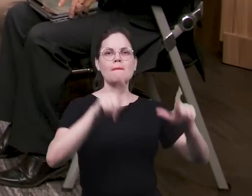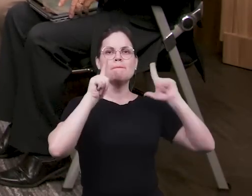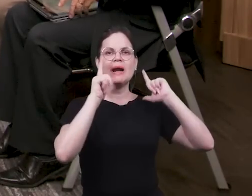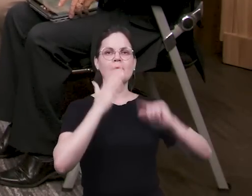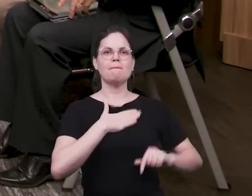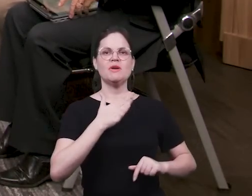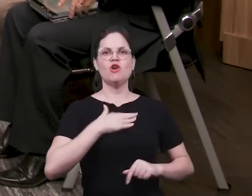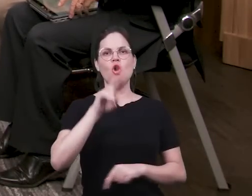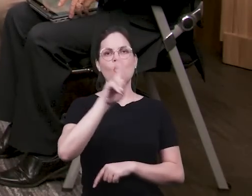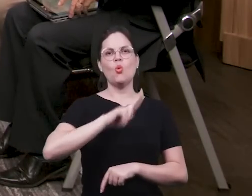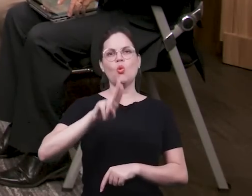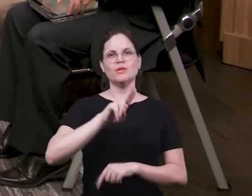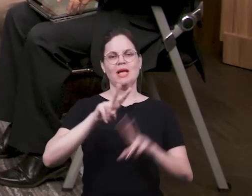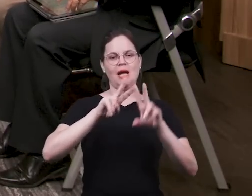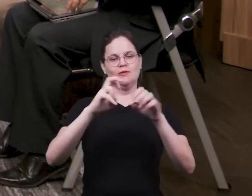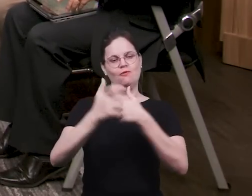volta,